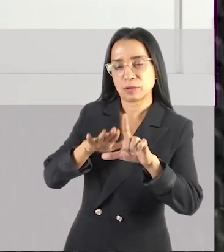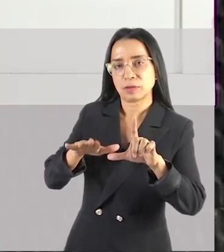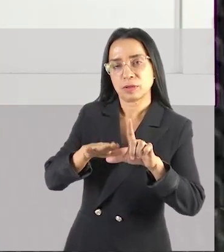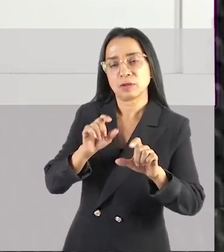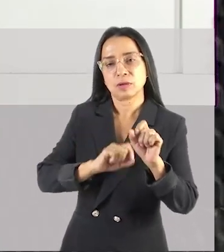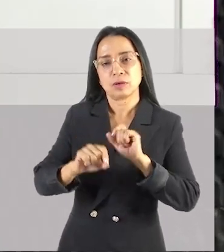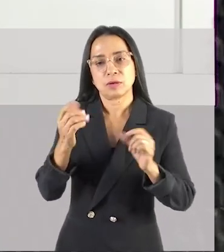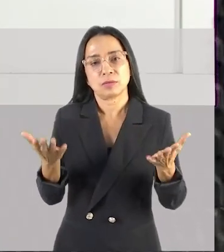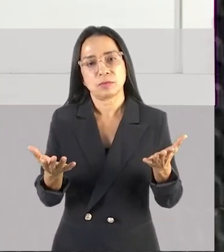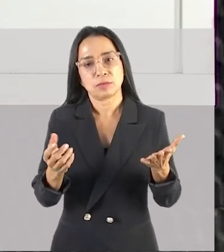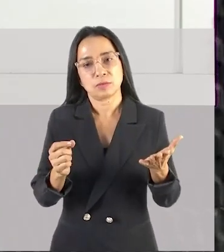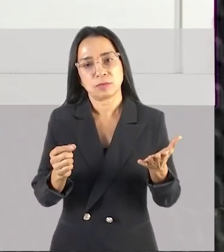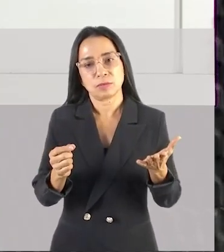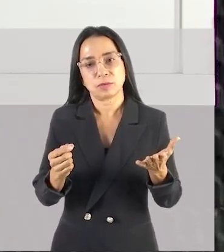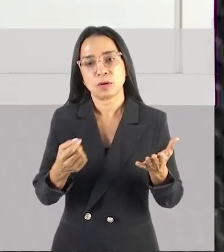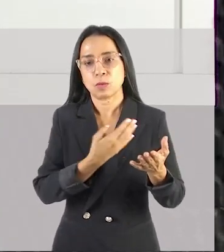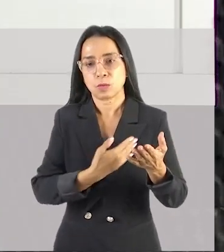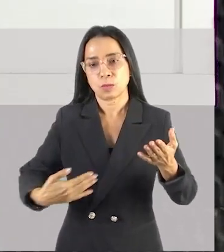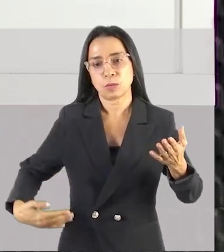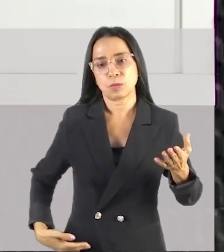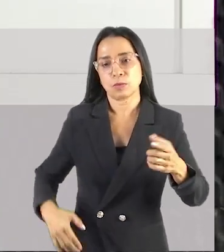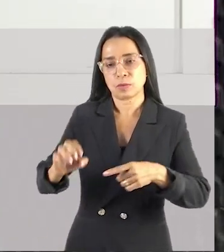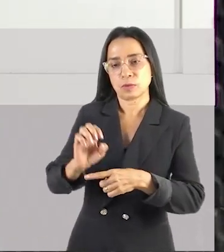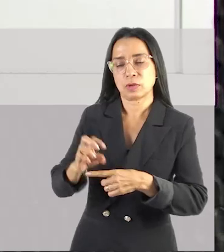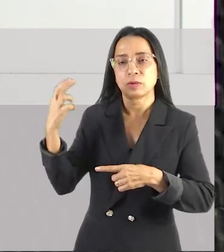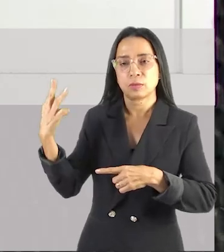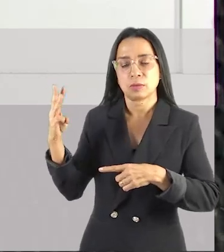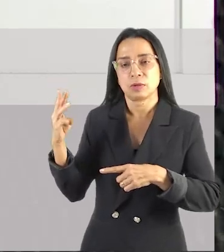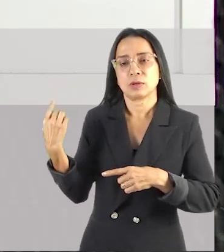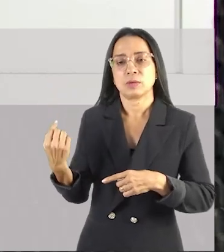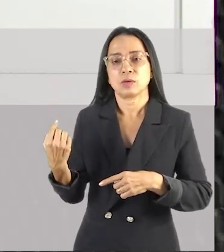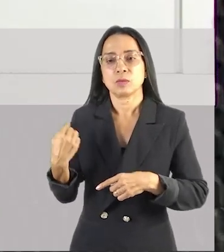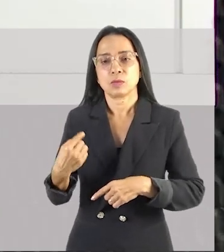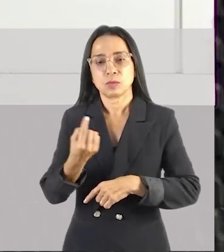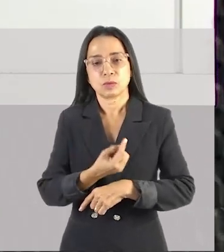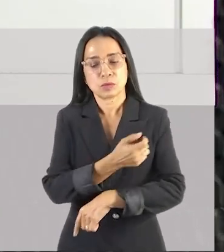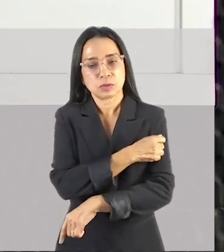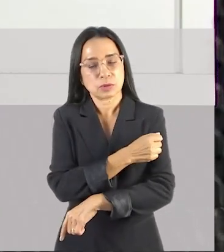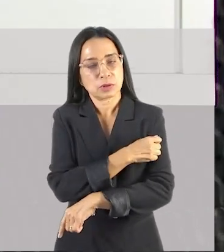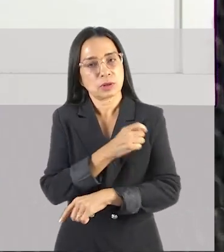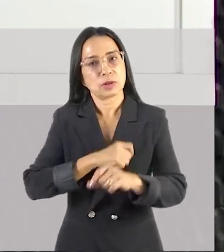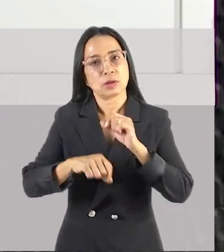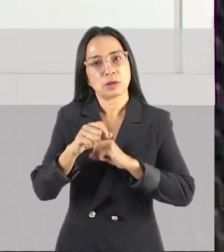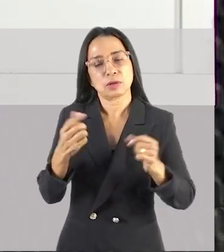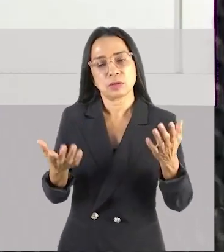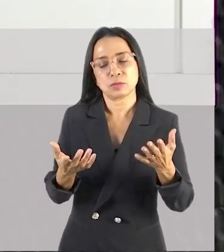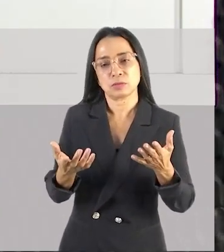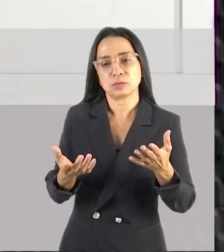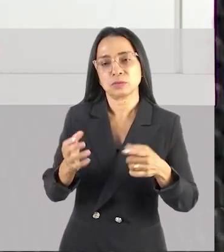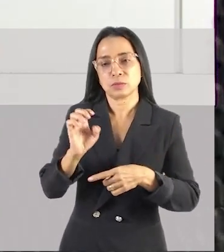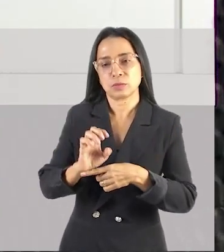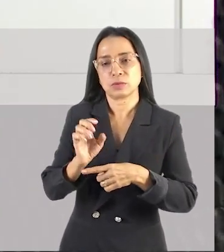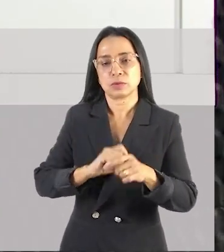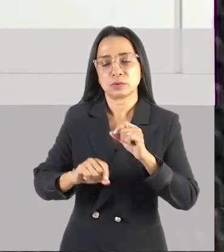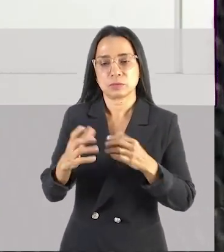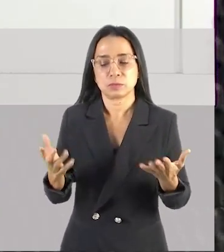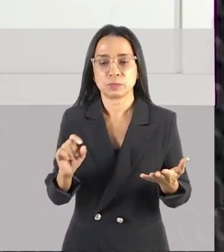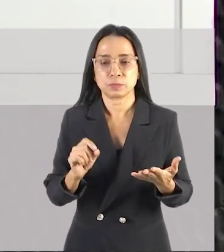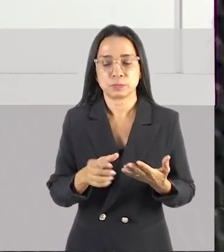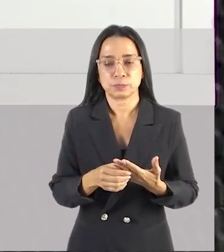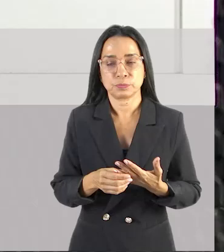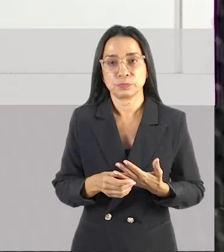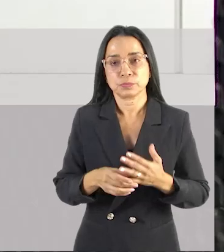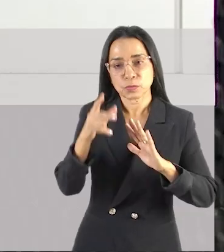Dias, uma plataforma nossa do governo do estado do Maranhão, dos nossos estudantes da rede estadual de ensino. Galera, a gente estamos aqui no